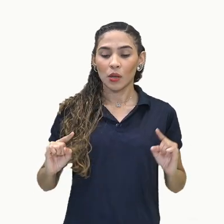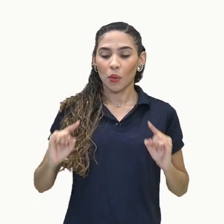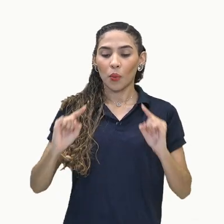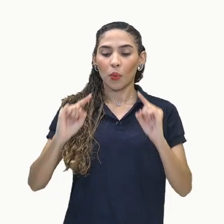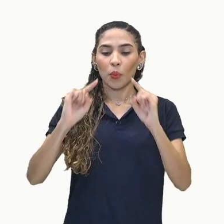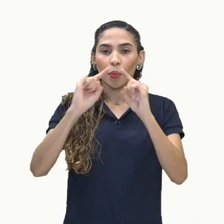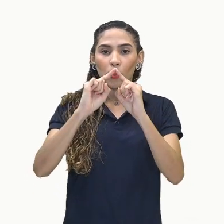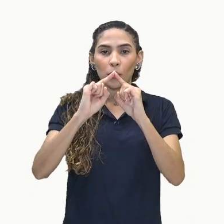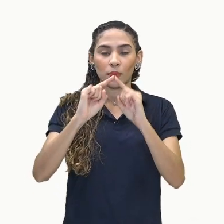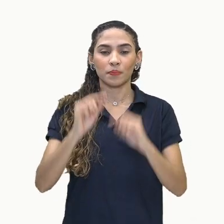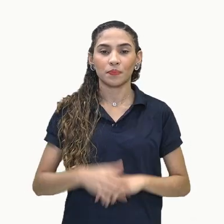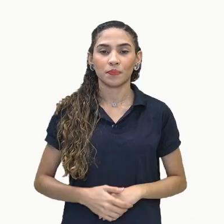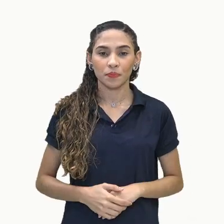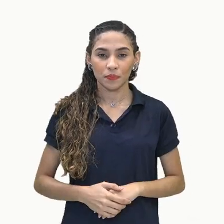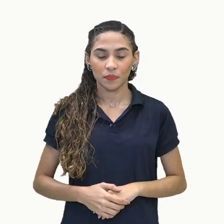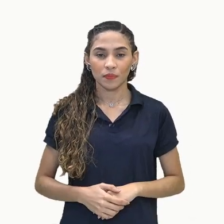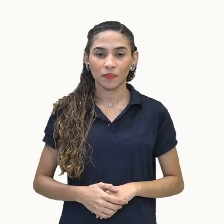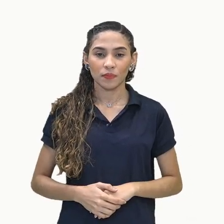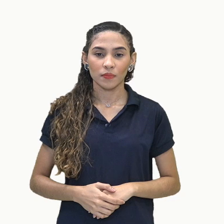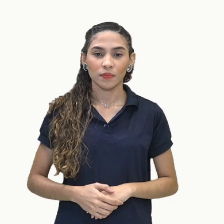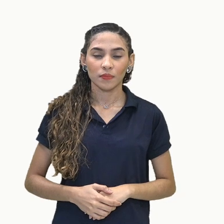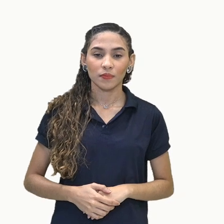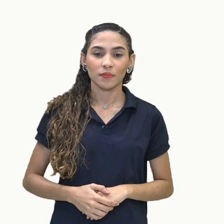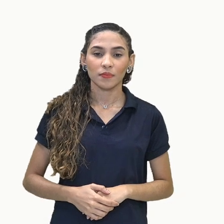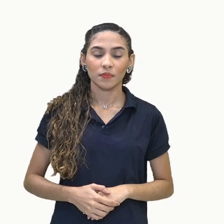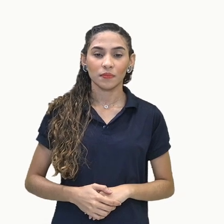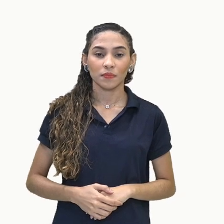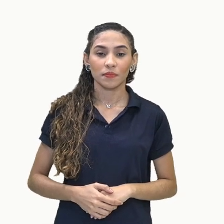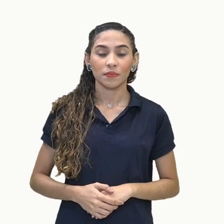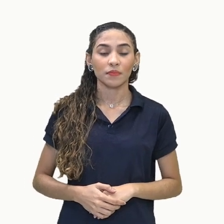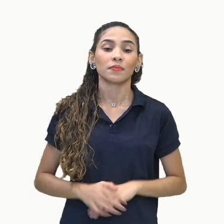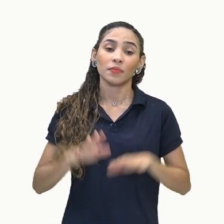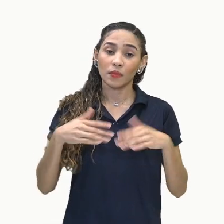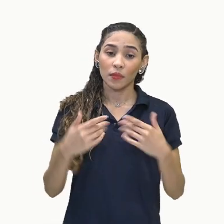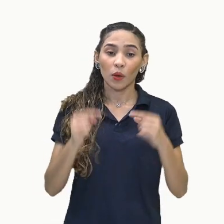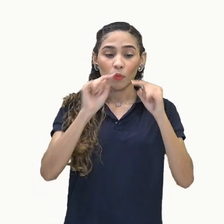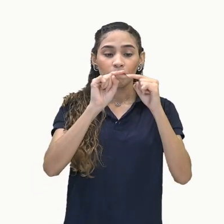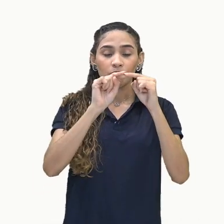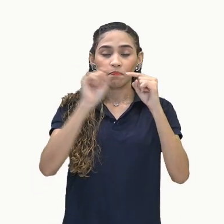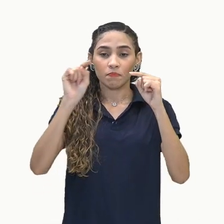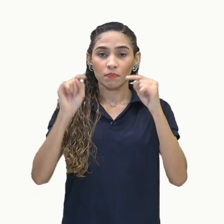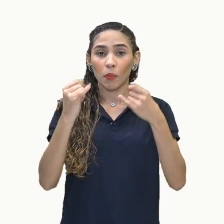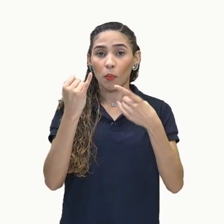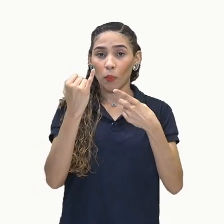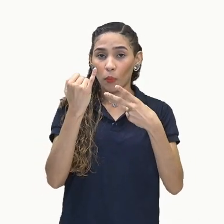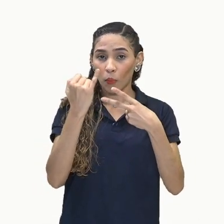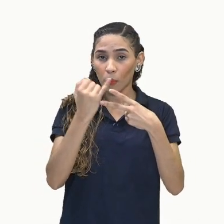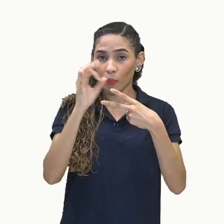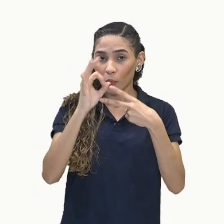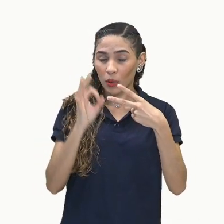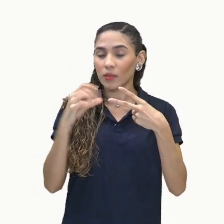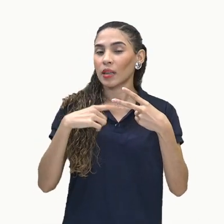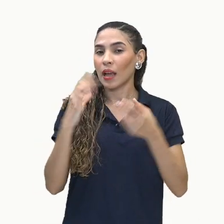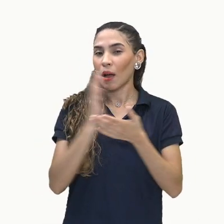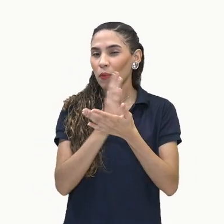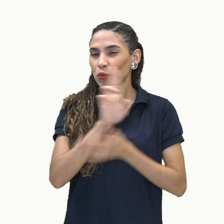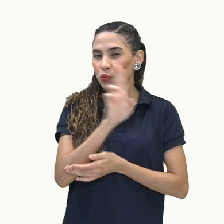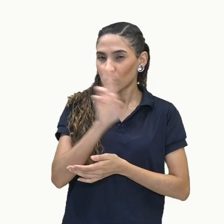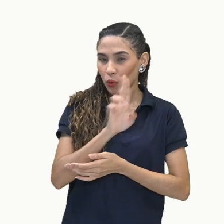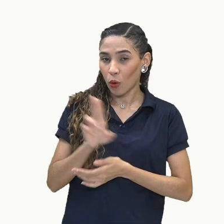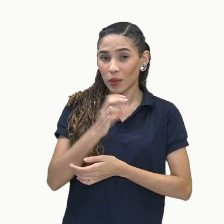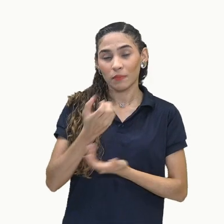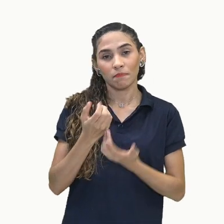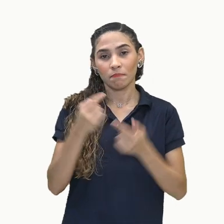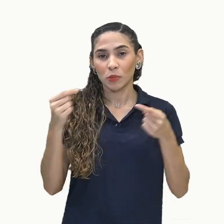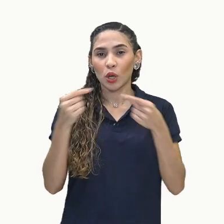aqui pelo meio do polígono, tá? E aí os polígonos eles vão receber alguns nomes de acordo com seus